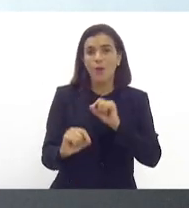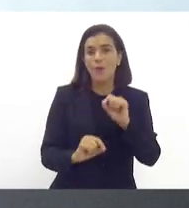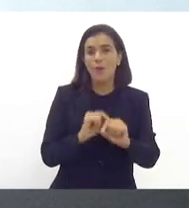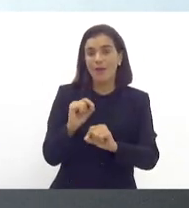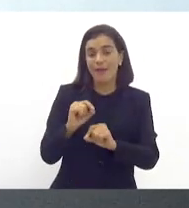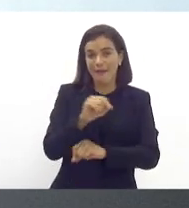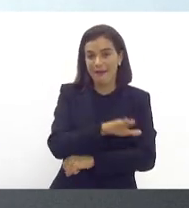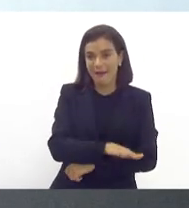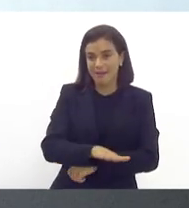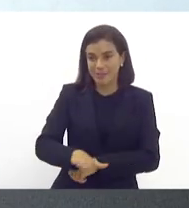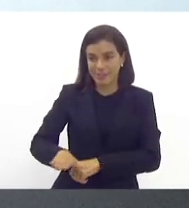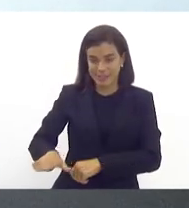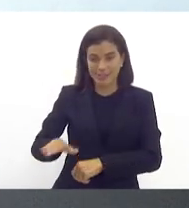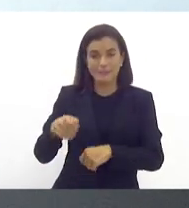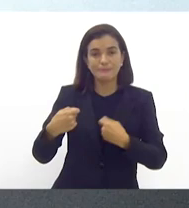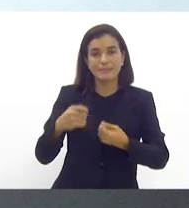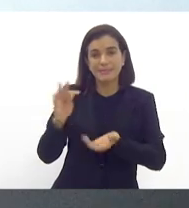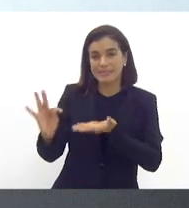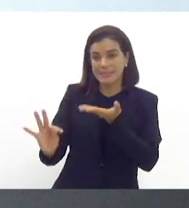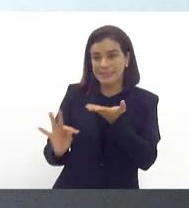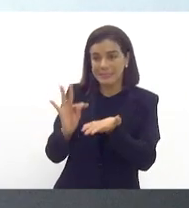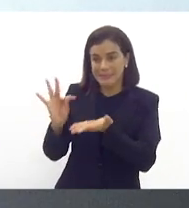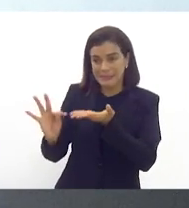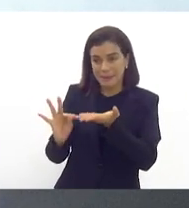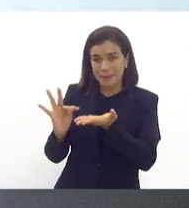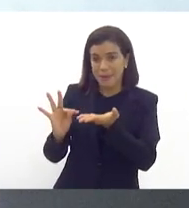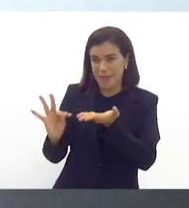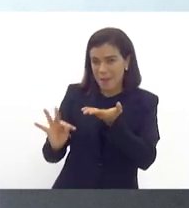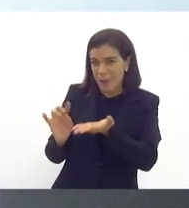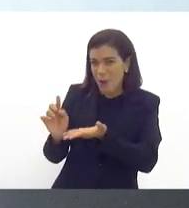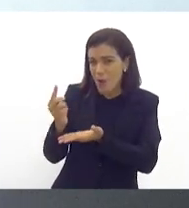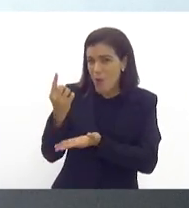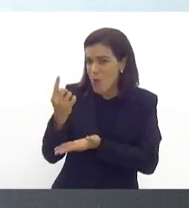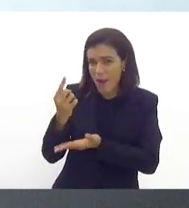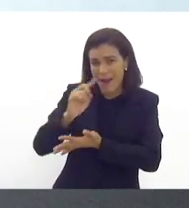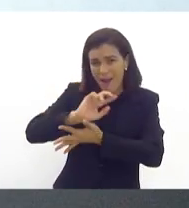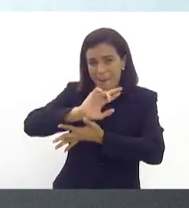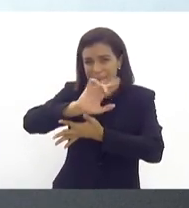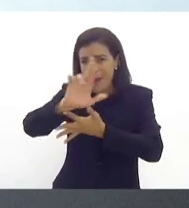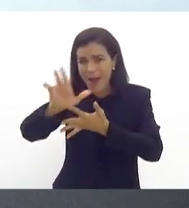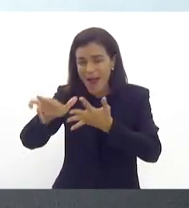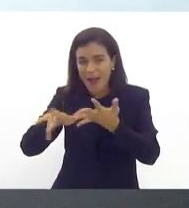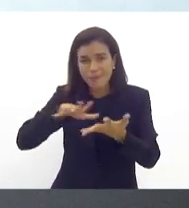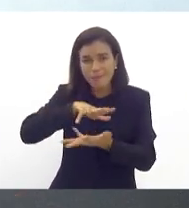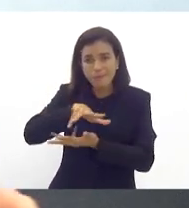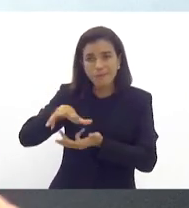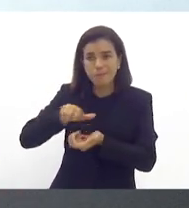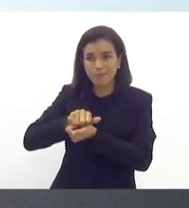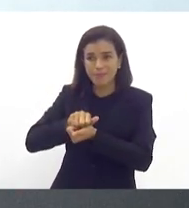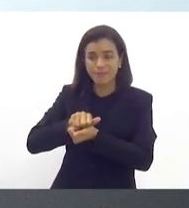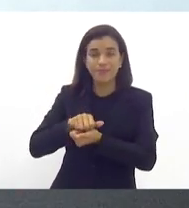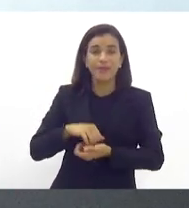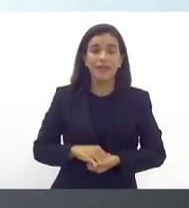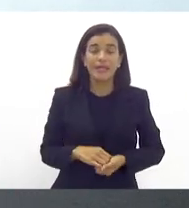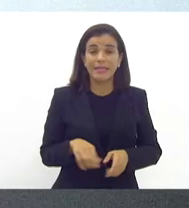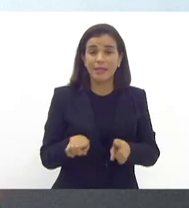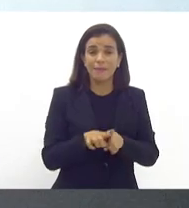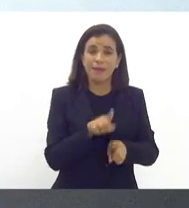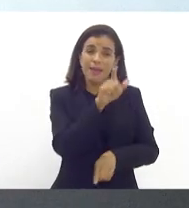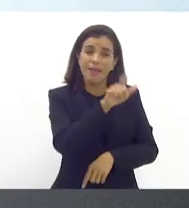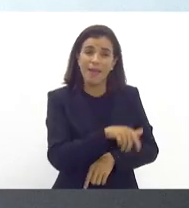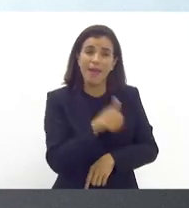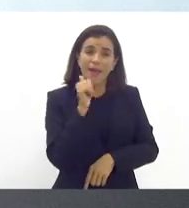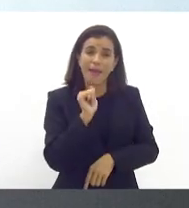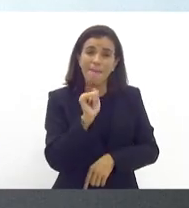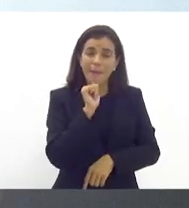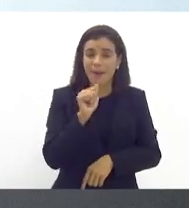essas crianças precisarem da terapia que não é uma terapia única ela é multidisciplinar e a mãe o paiou a